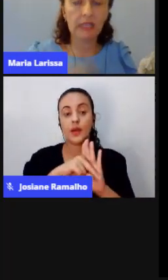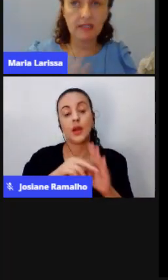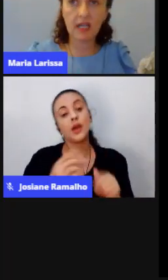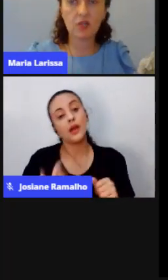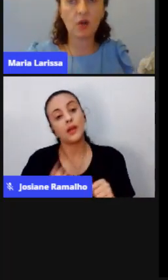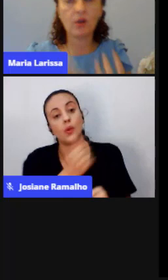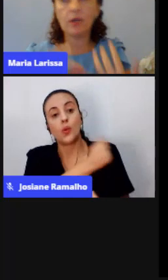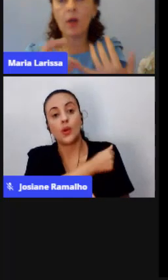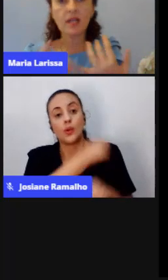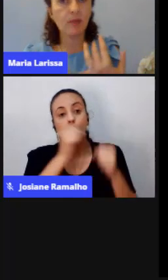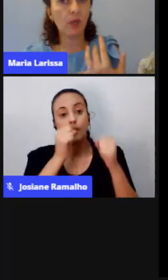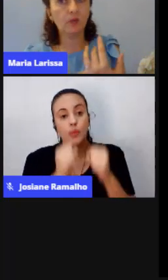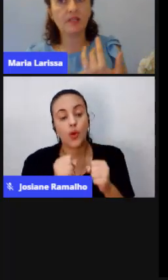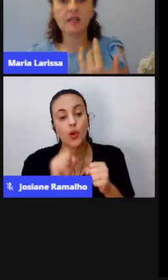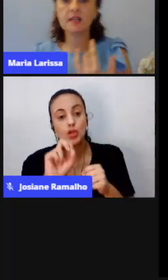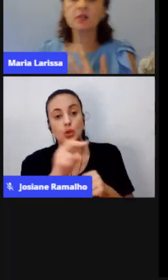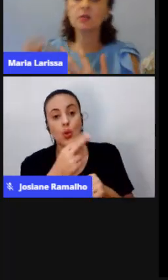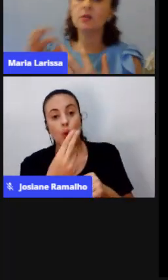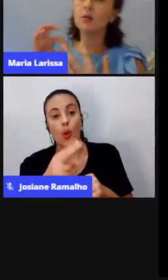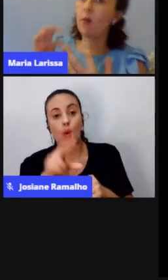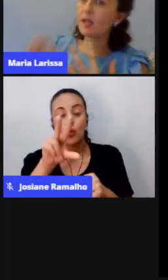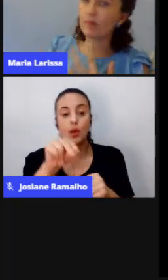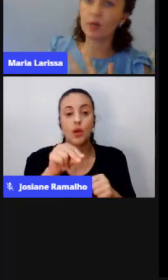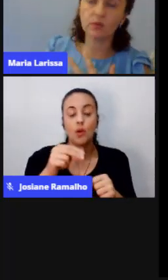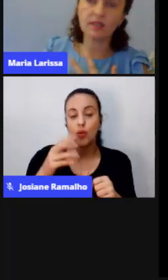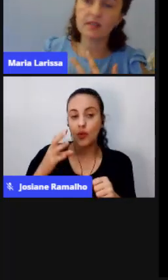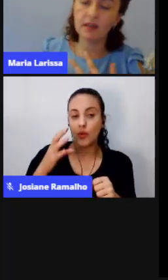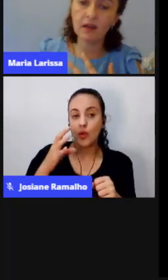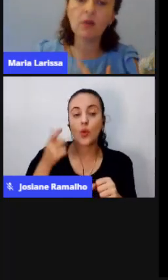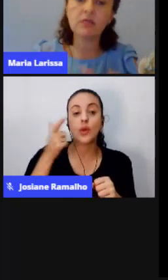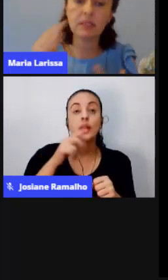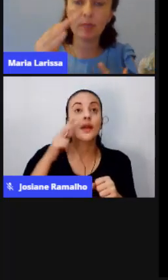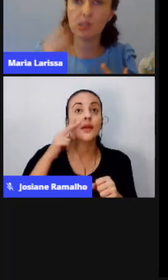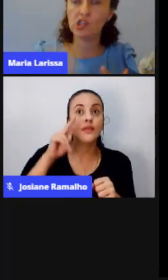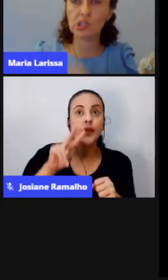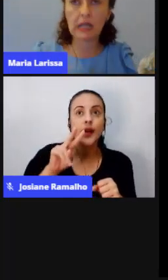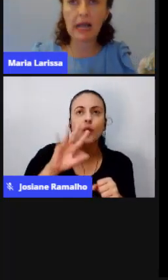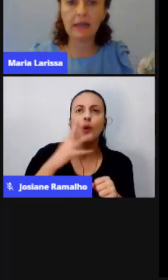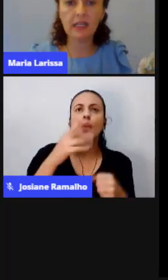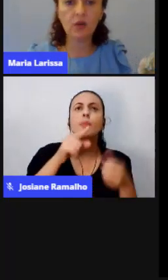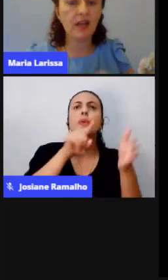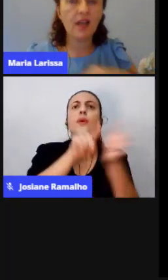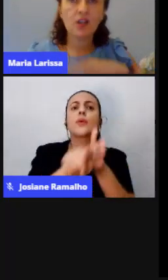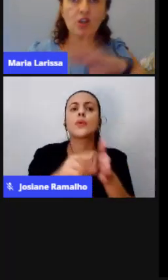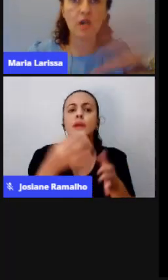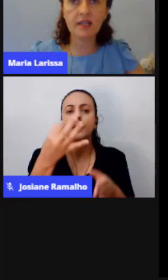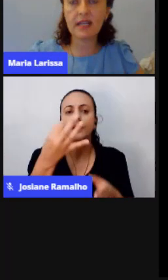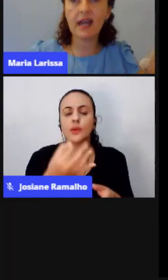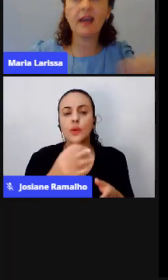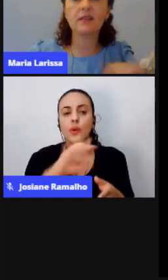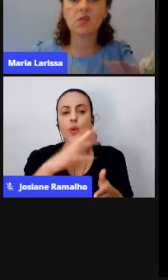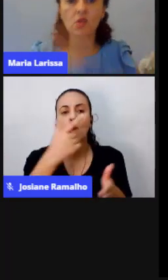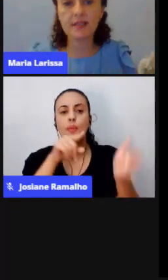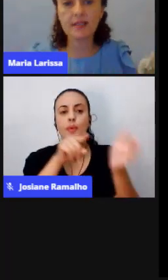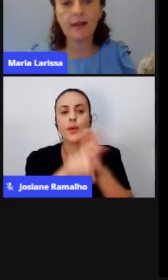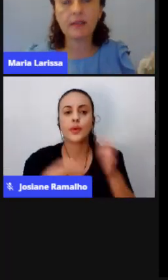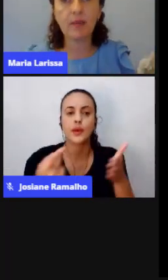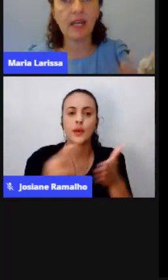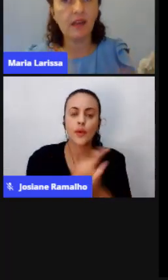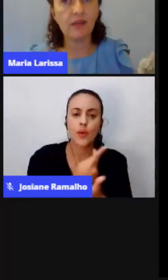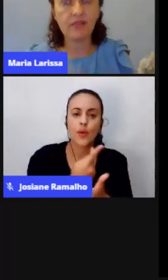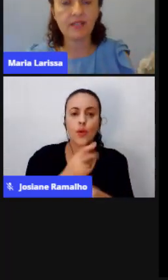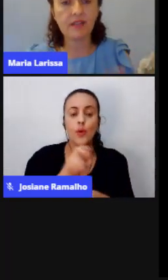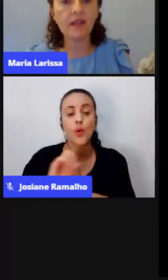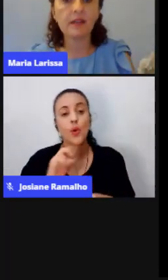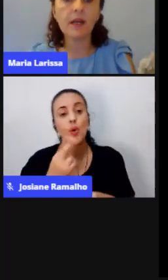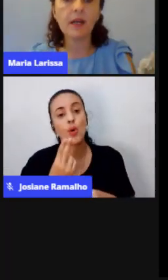ou não ter acesso a quais perguntas ele acertou, quais perguntas ele errou, você pode indicar ali, ou se é só as erradas, só as